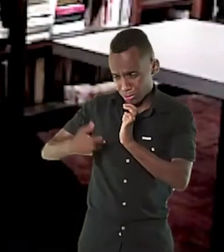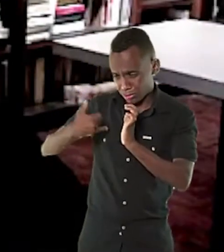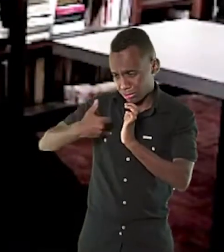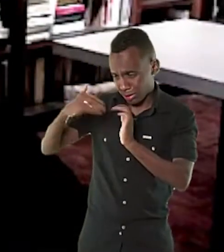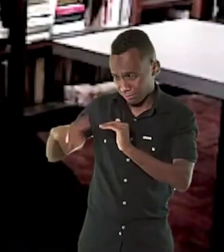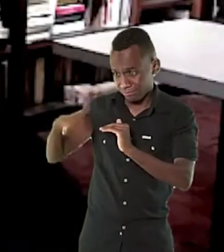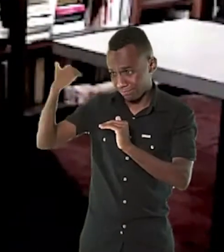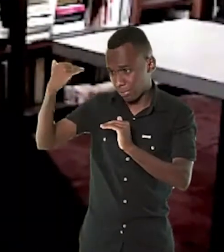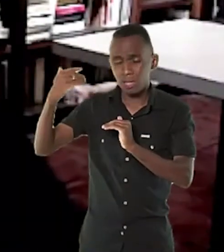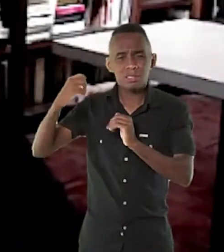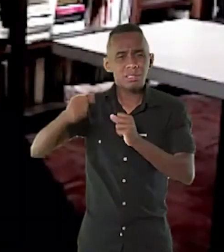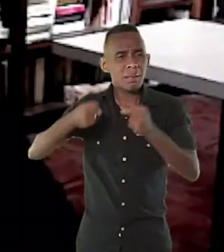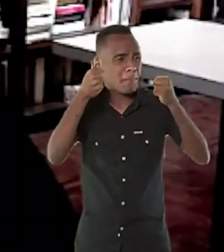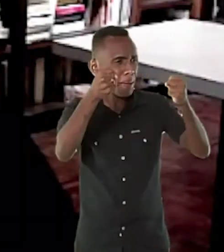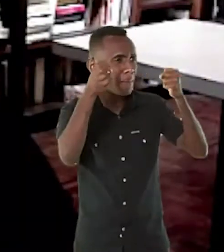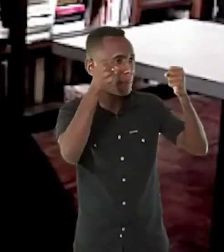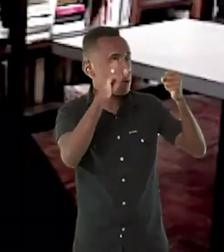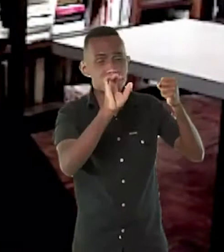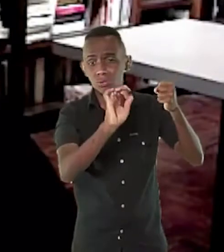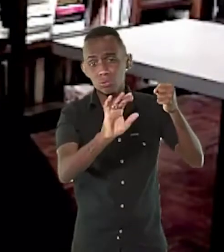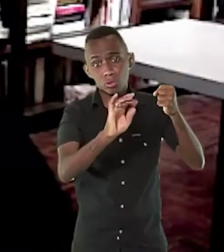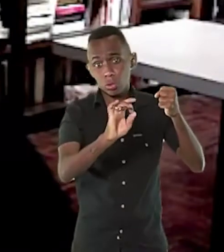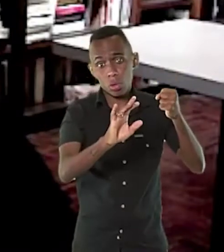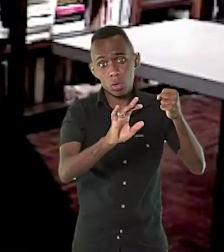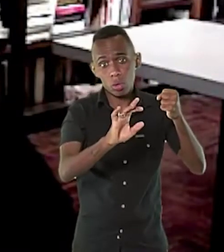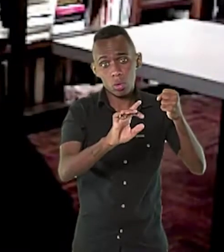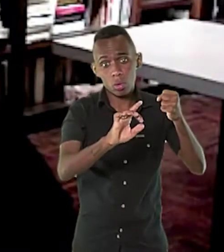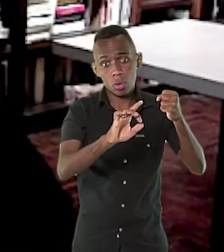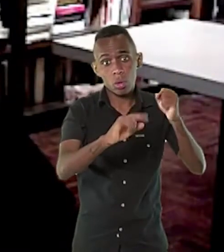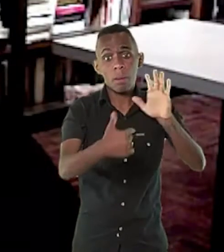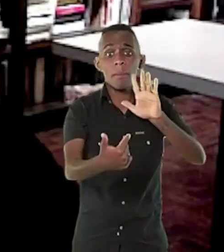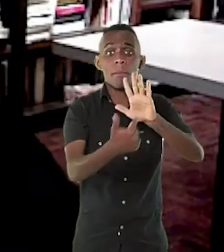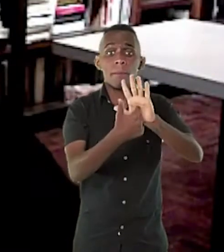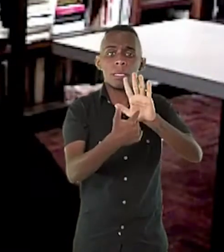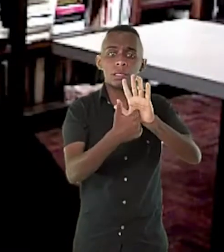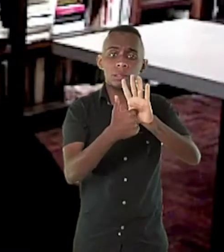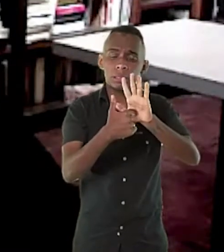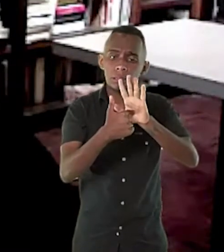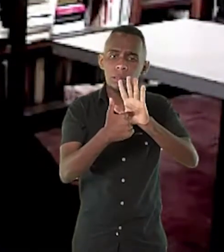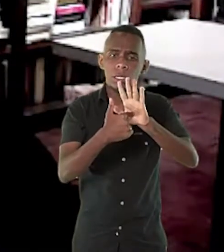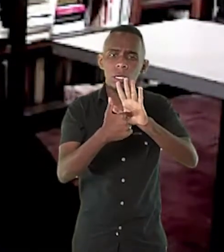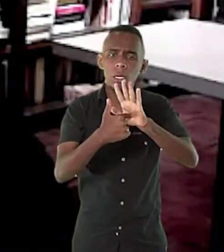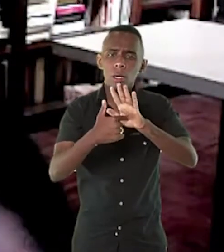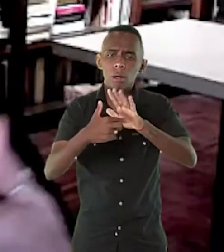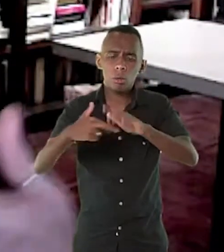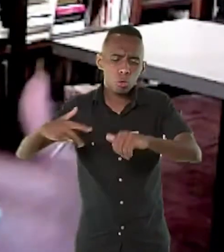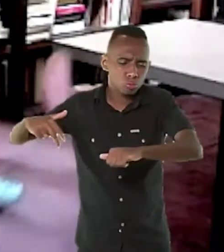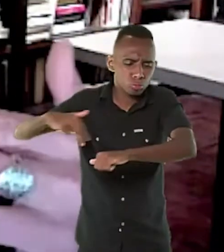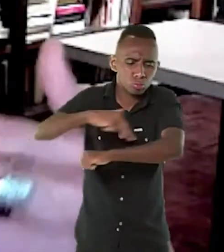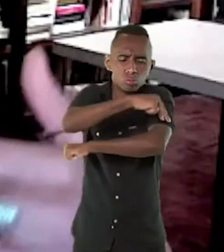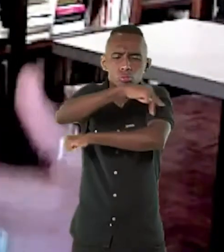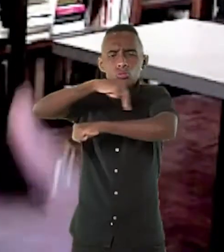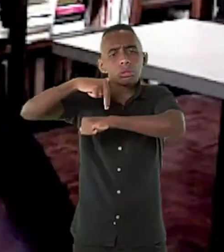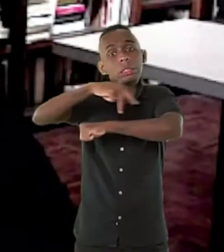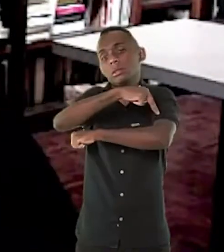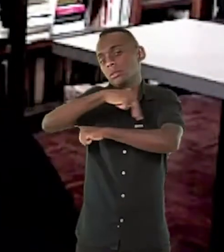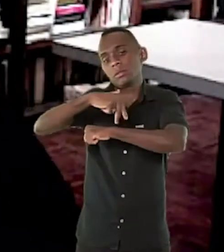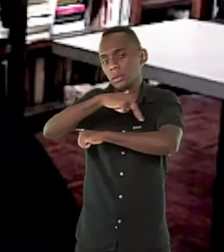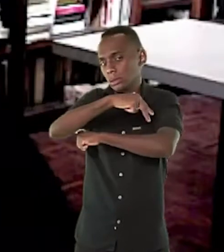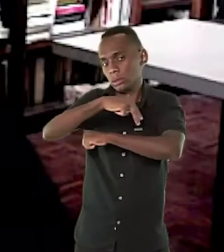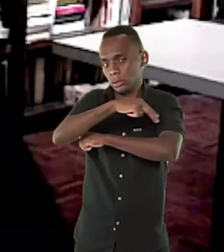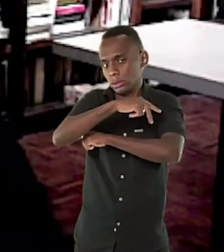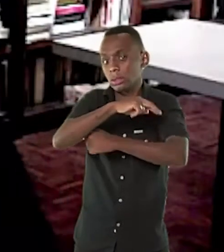a corrupção, para fazer um desfile de moda, de corpos